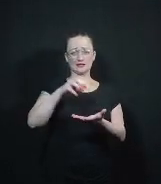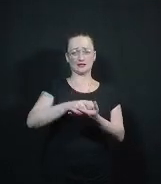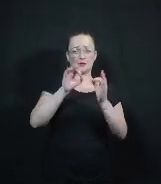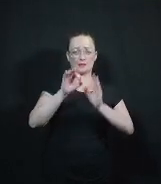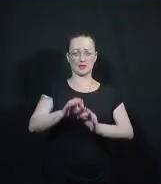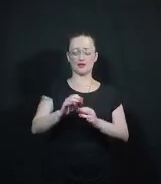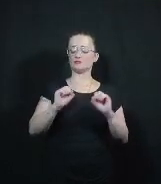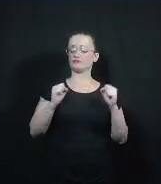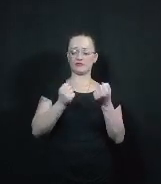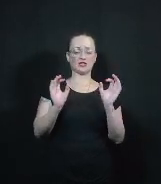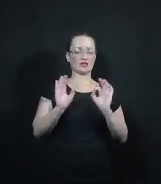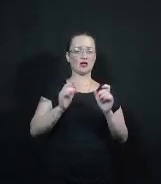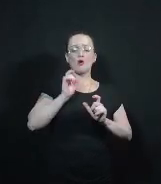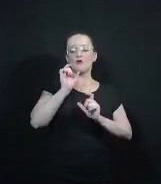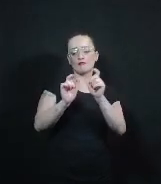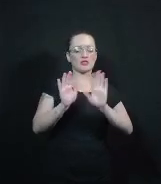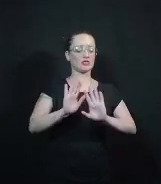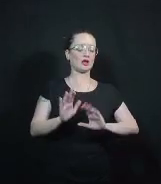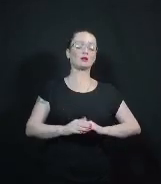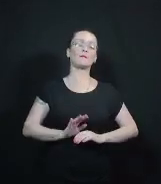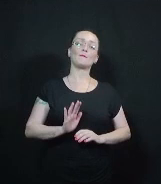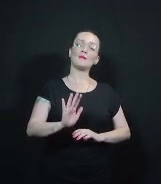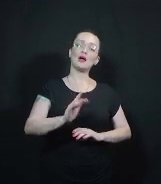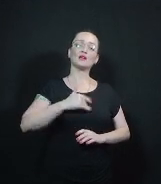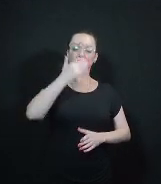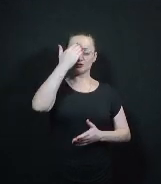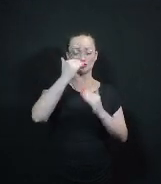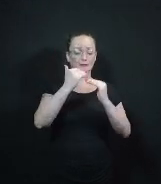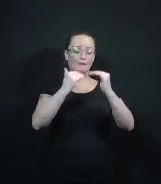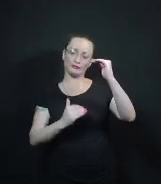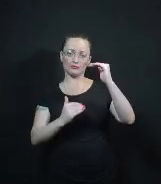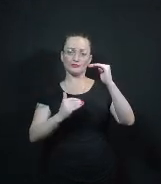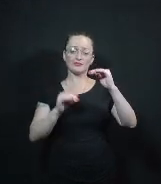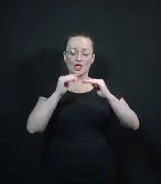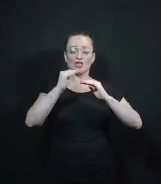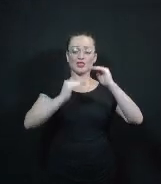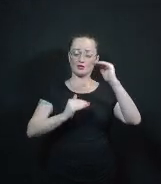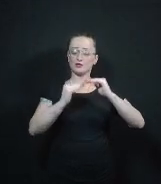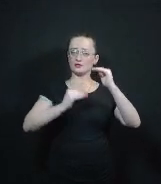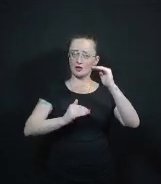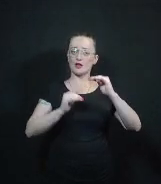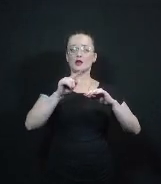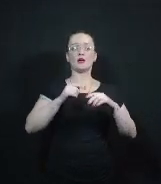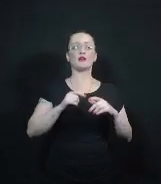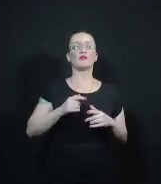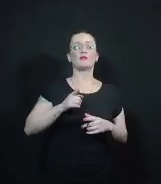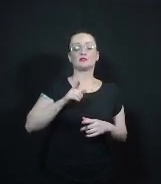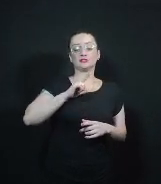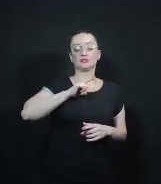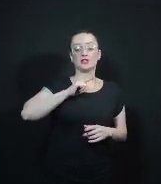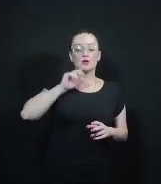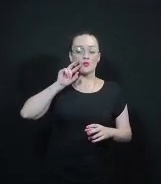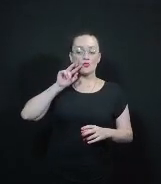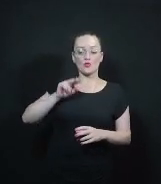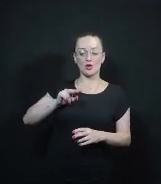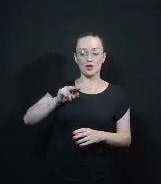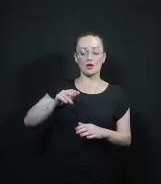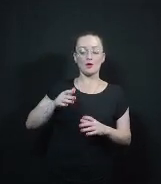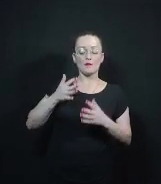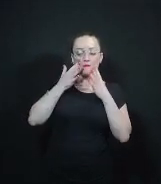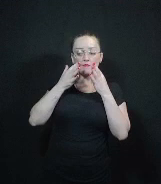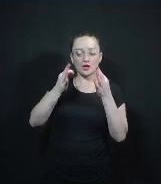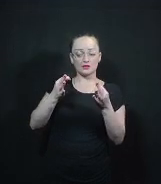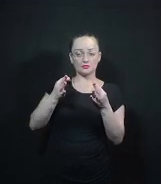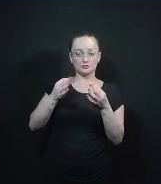absolutamente ninguém e desmerecendo o assunto, mas eu acho que é desigualdade. E a desigualdade passa por você ter um olhar e um ouvido atento